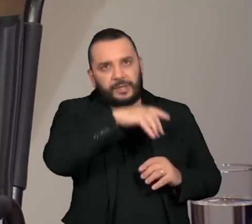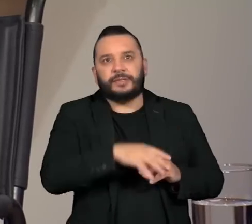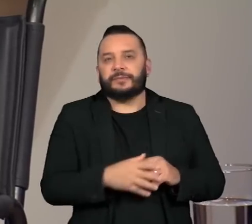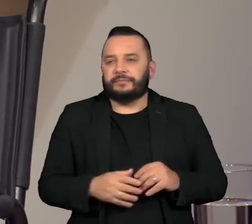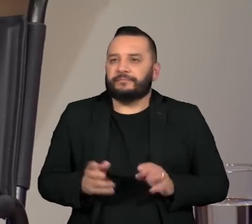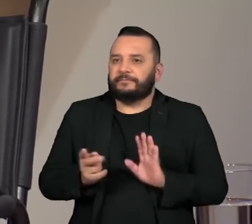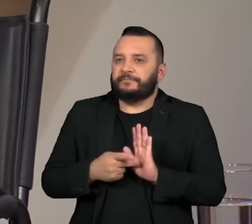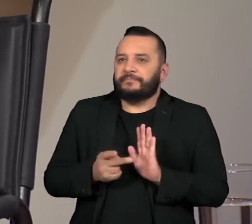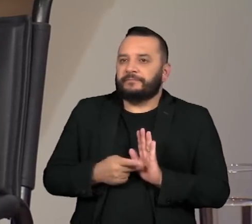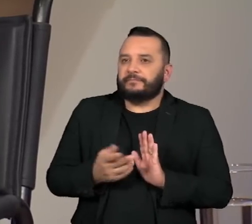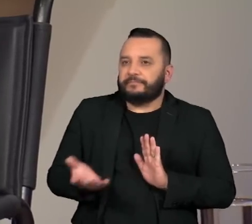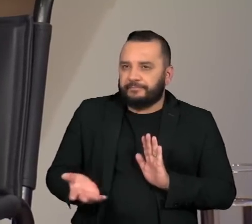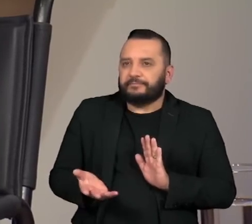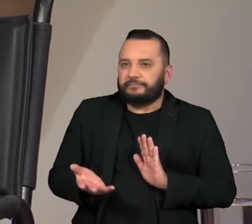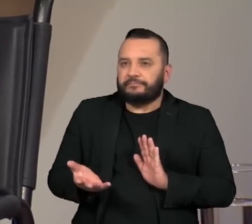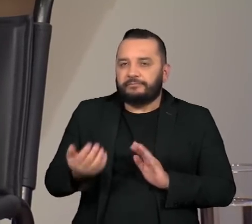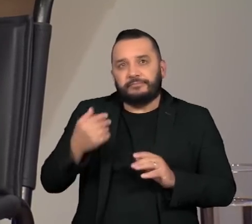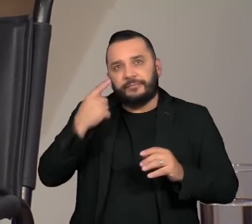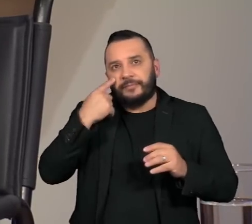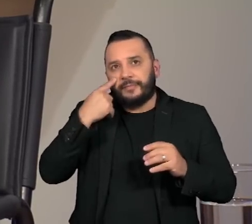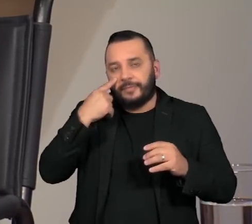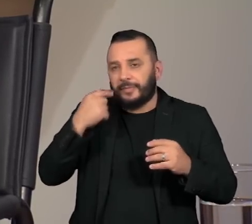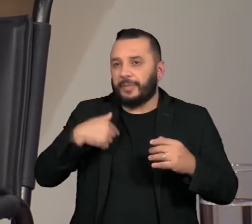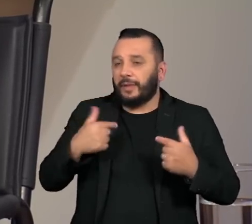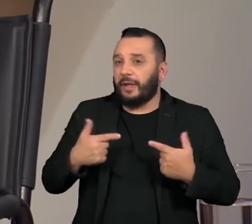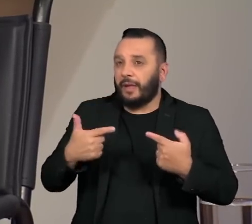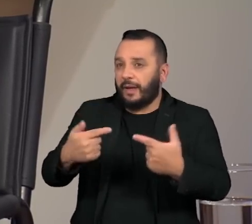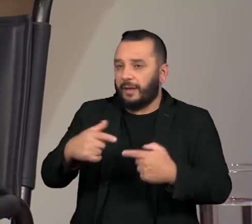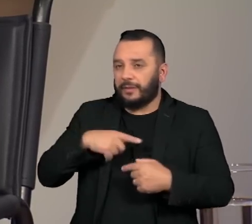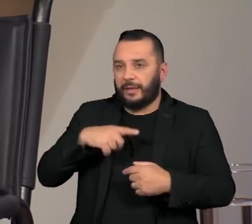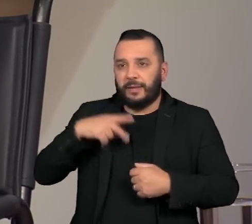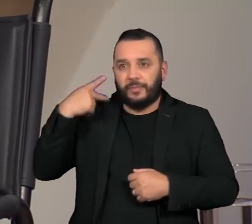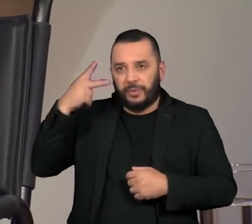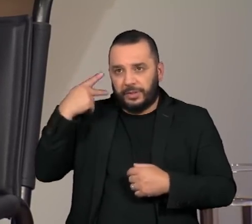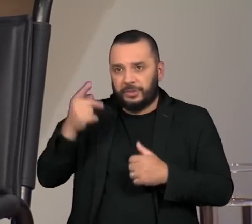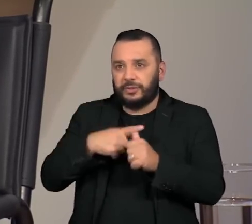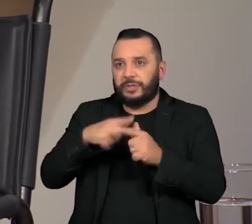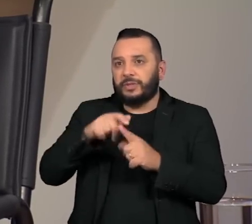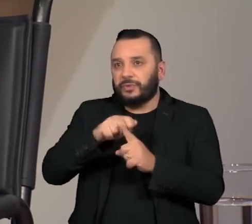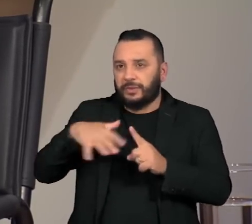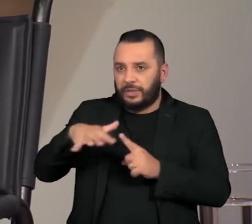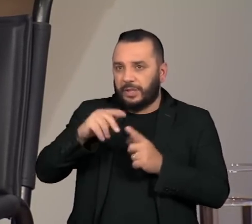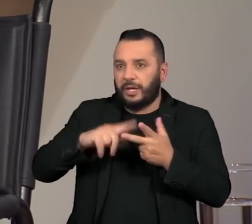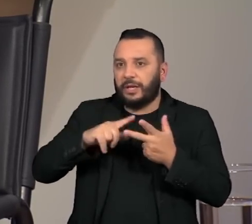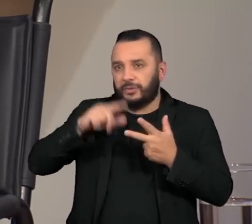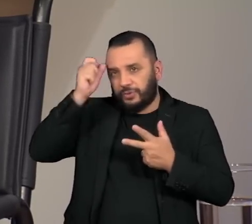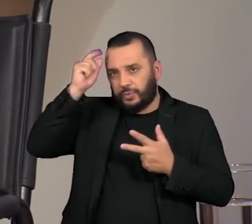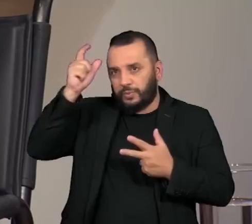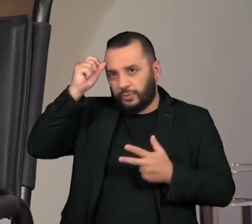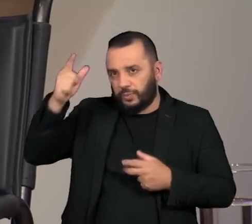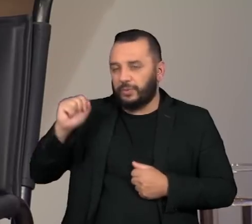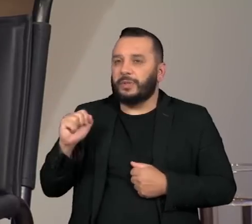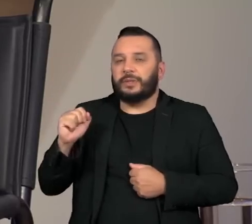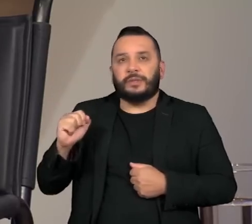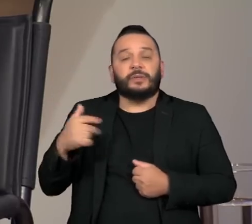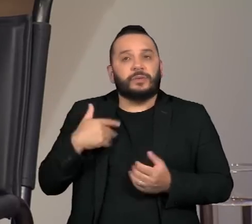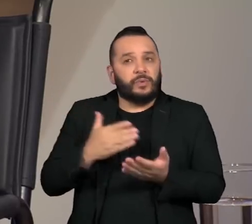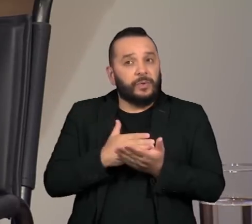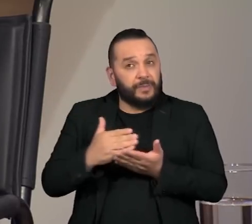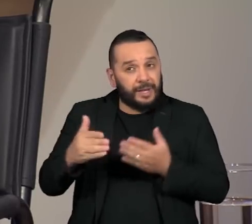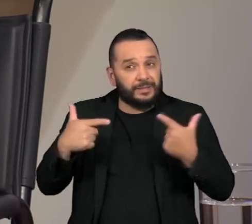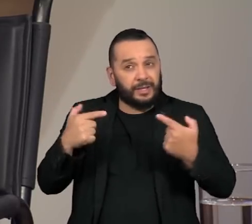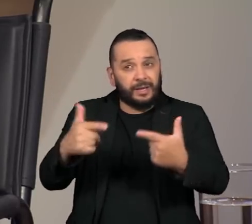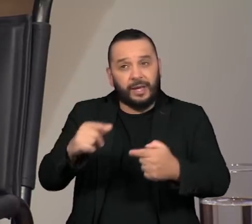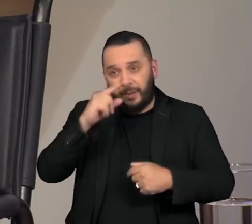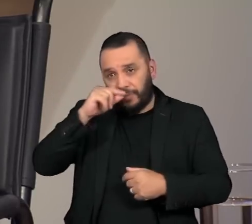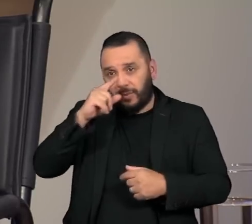E aí a gente vê que é uma guerra que ela envolve política, sociedade, cultura. E logo no início, quando o Putin anunciou a